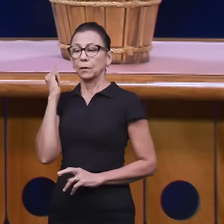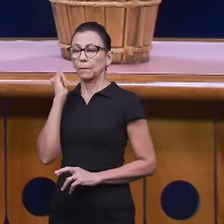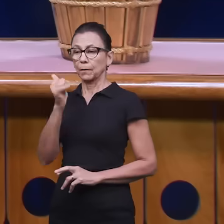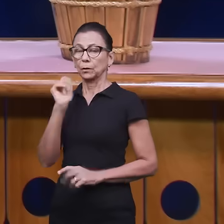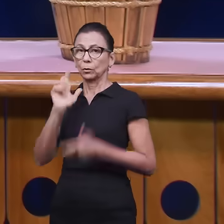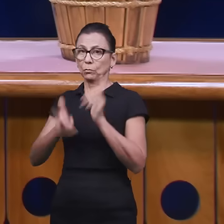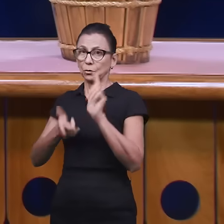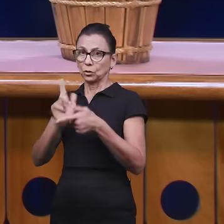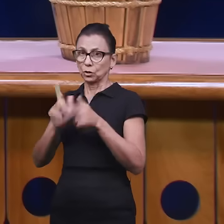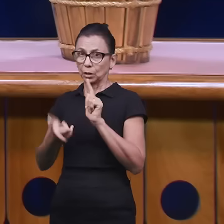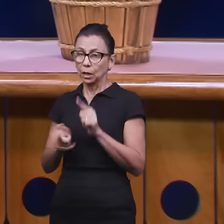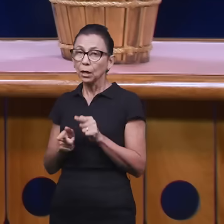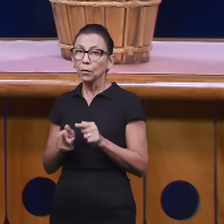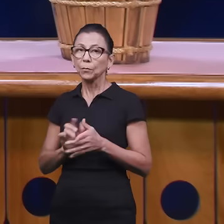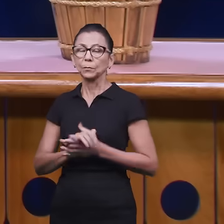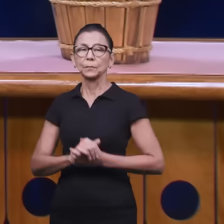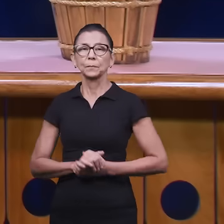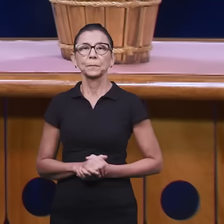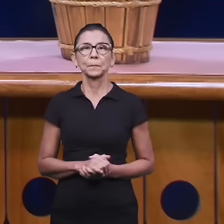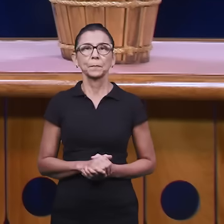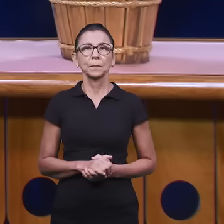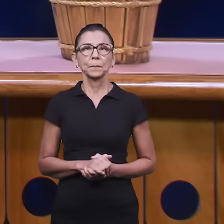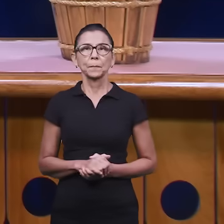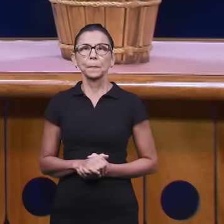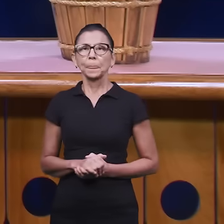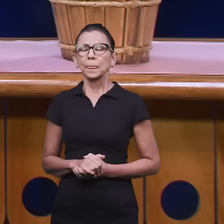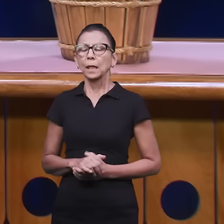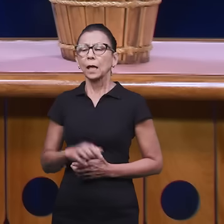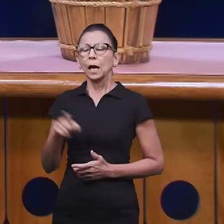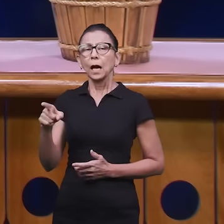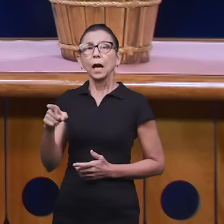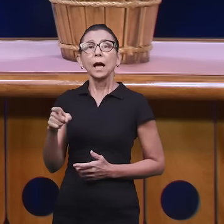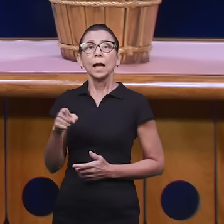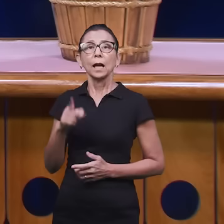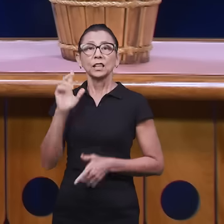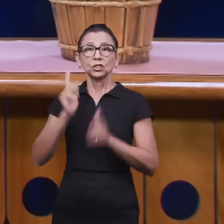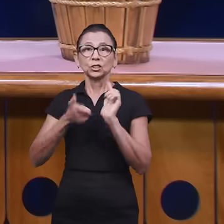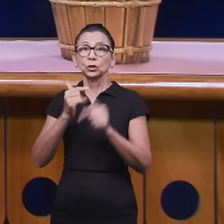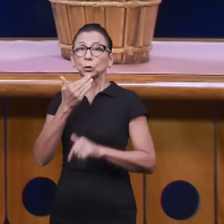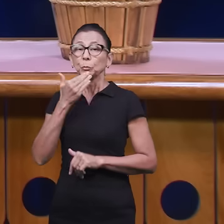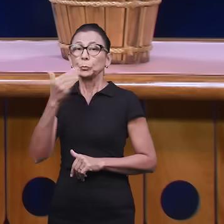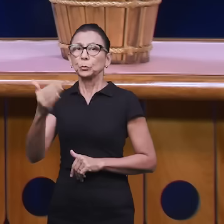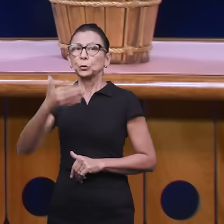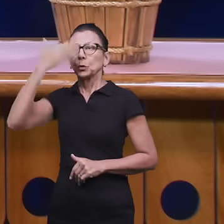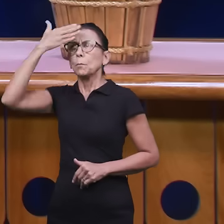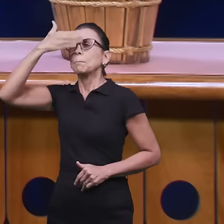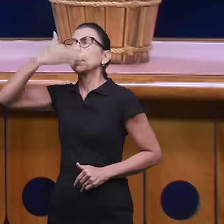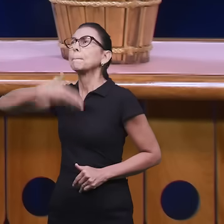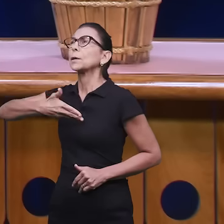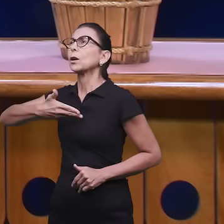com Gideão, só voltando um pouco, Gideão tinha pedido um sinal